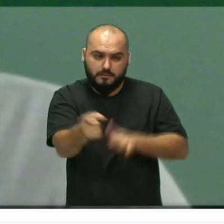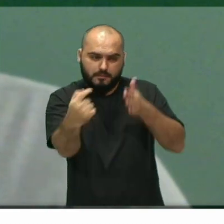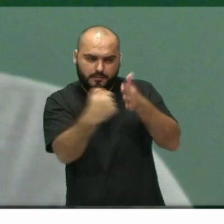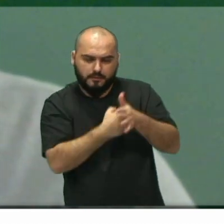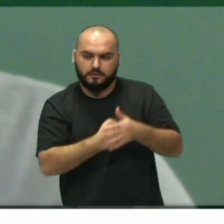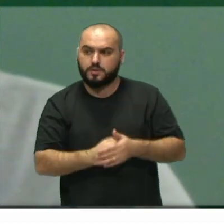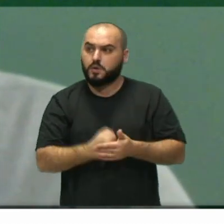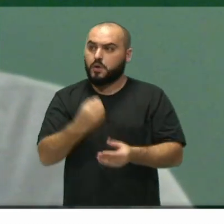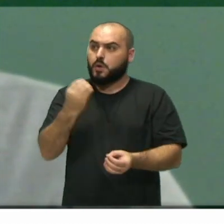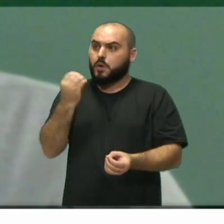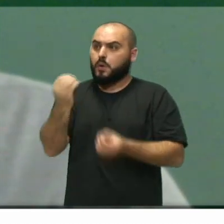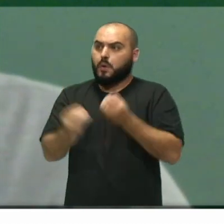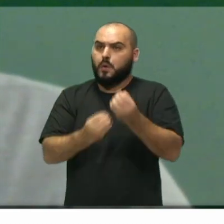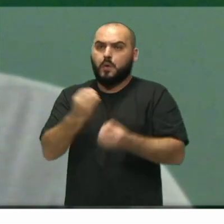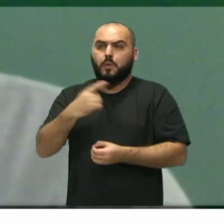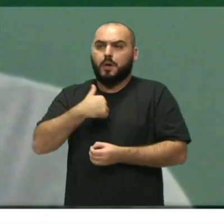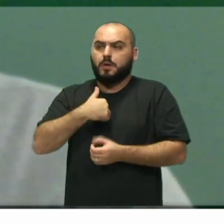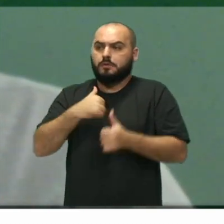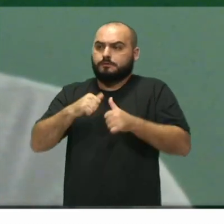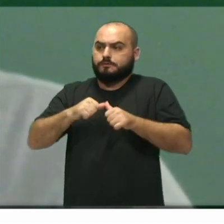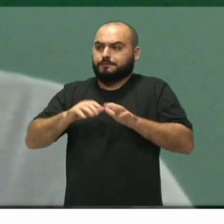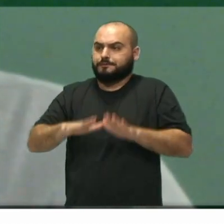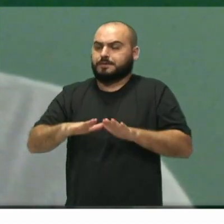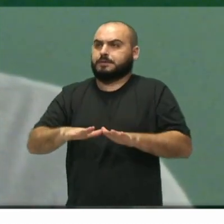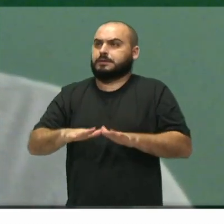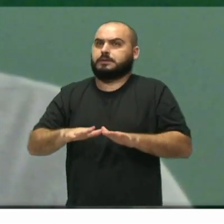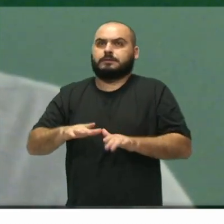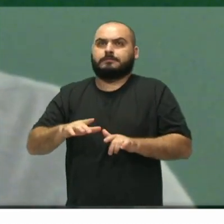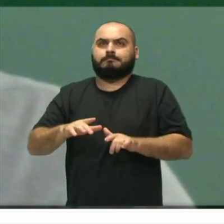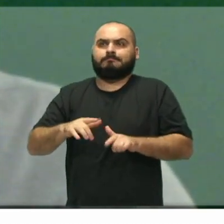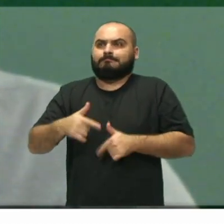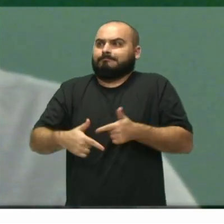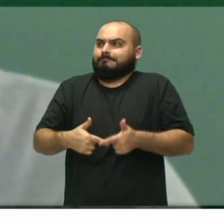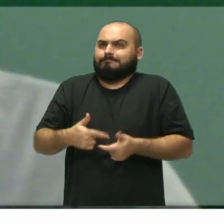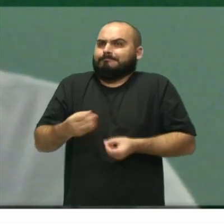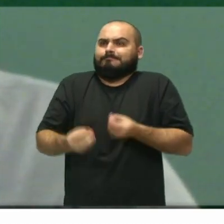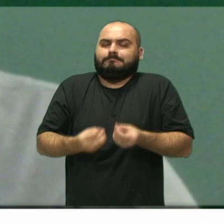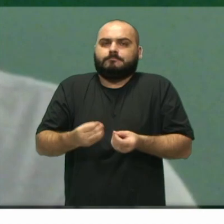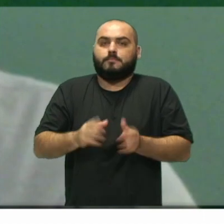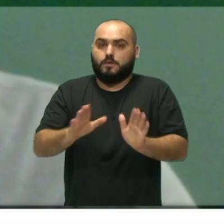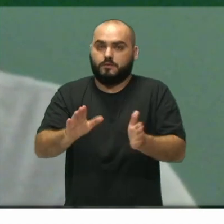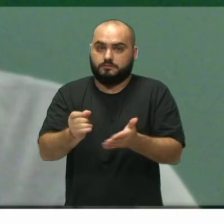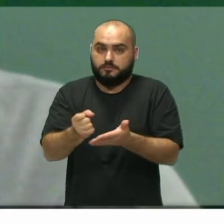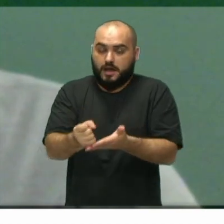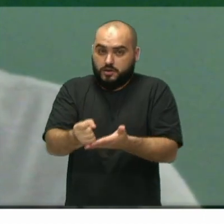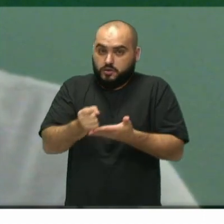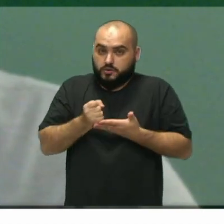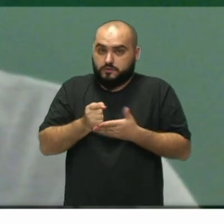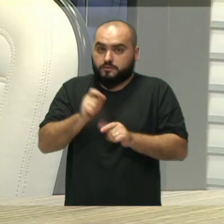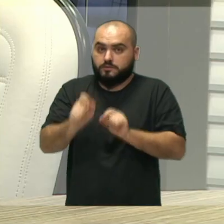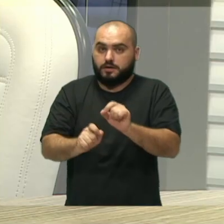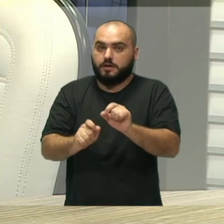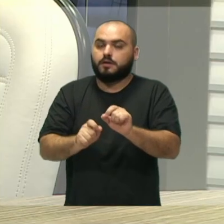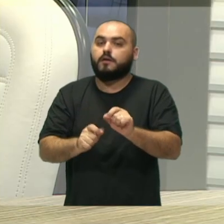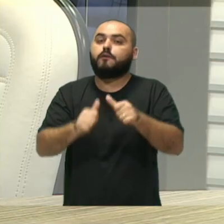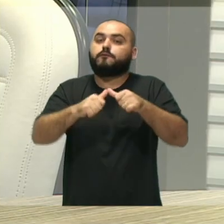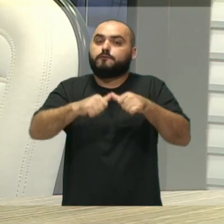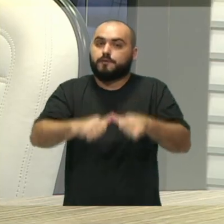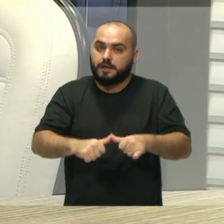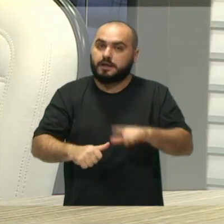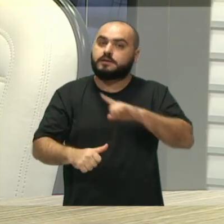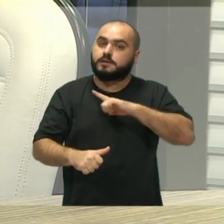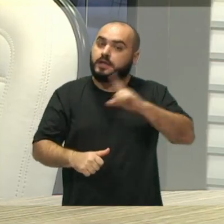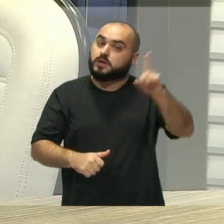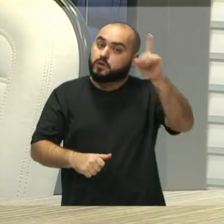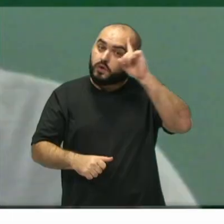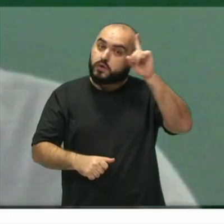isso? A primeira questão que eu acho que realmente ajuda é o fato de eu manter uma rotina,